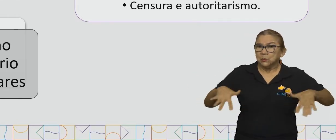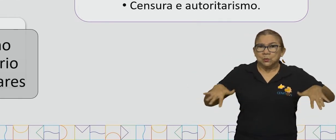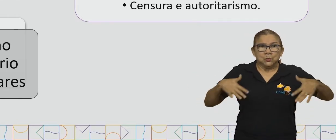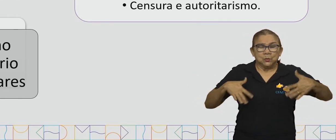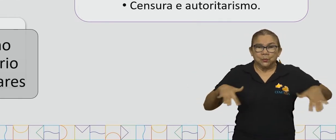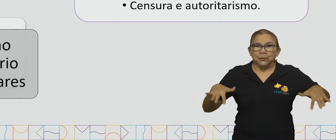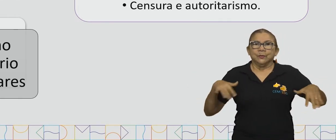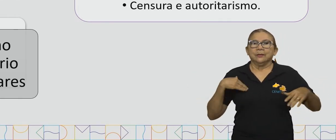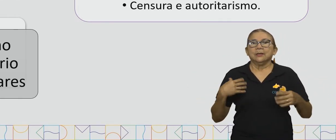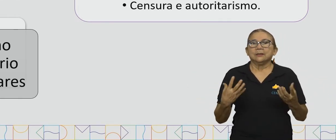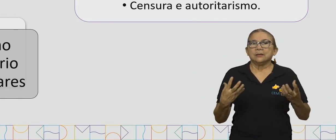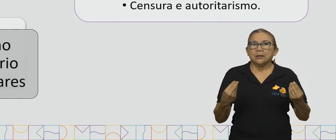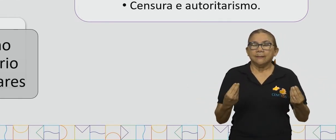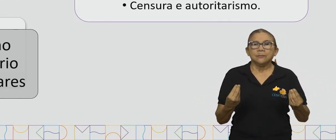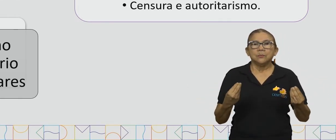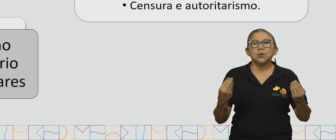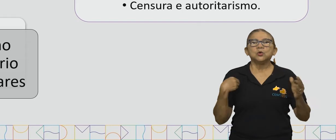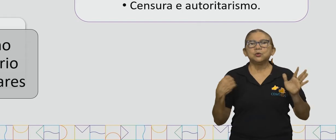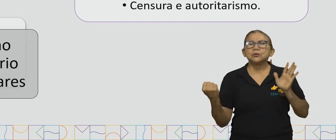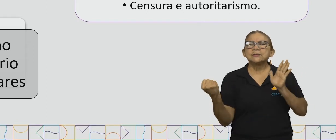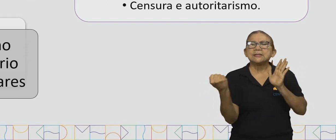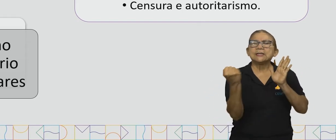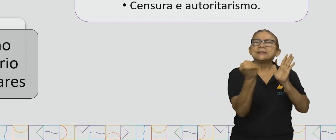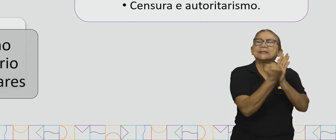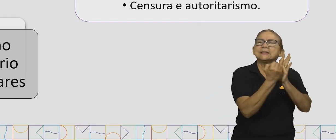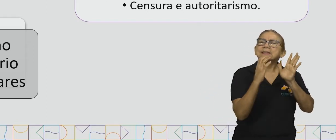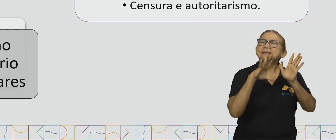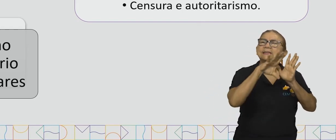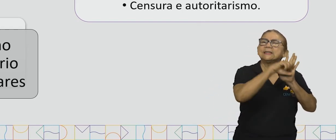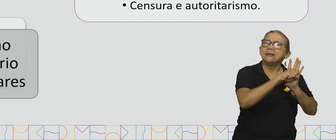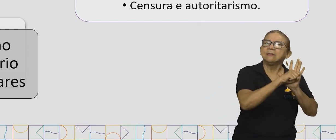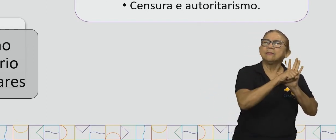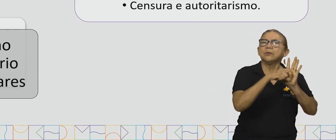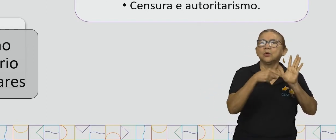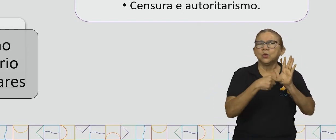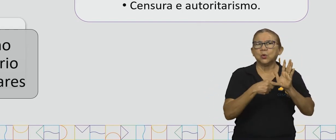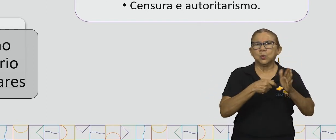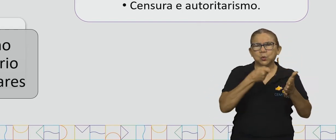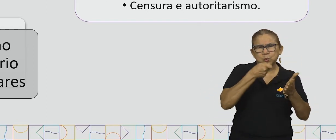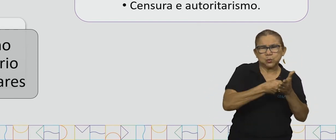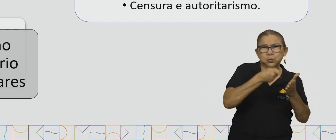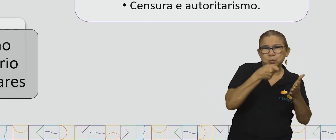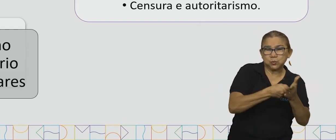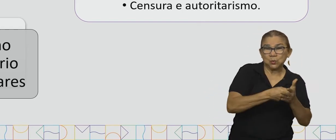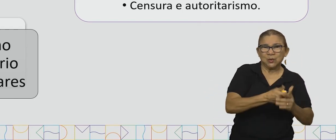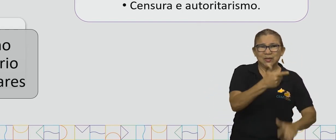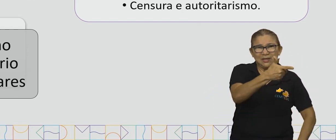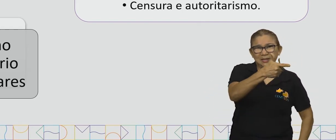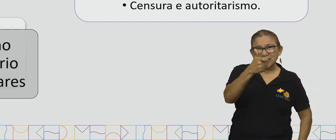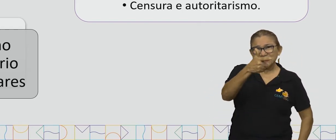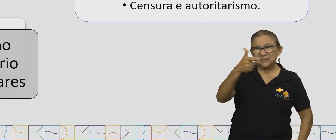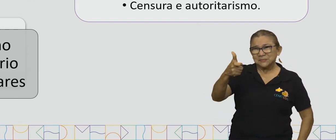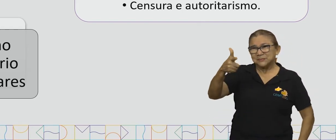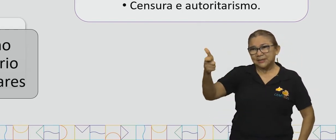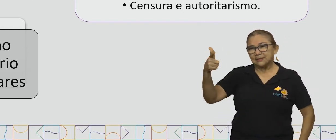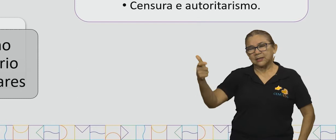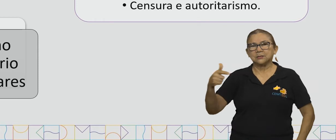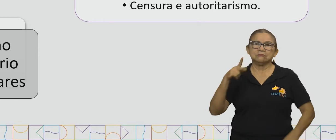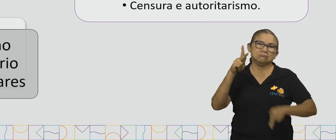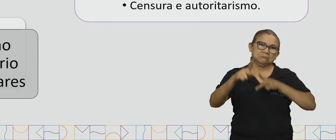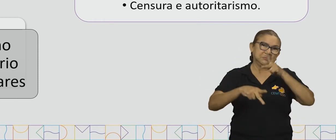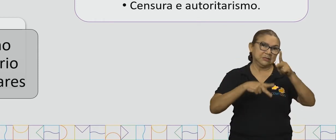governo. Os grandes símbolos desse período foram os sequestros, a tortura e o assassinato de cidadãos por